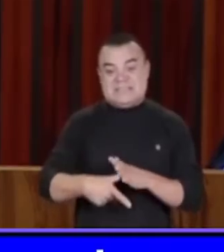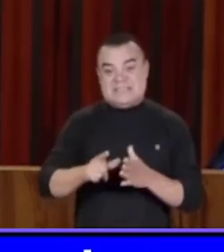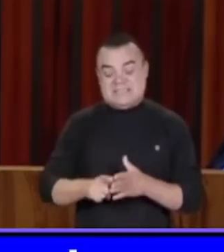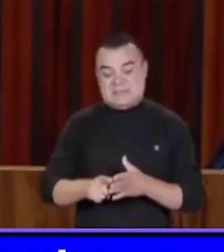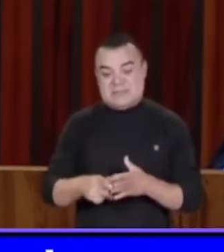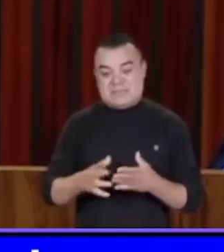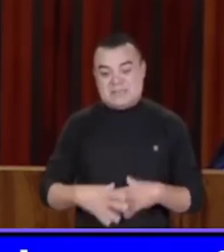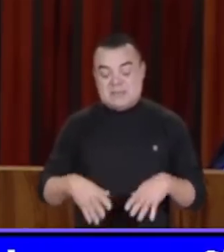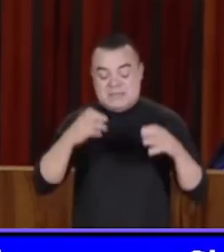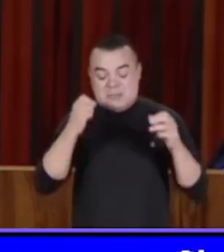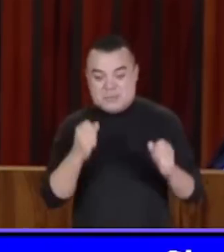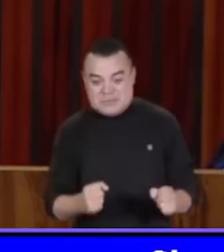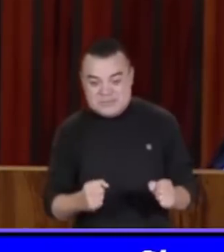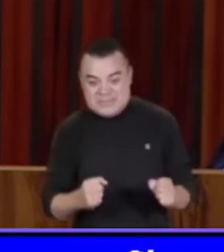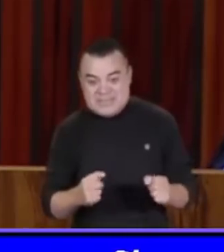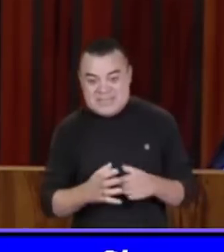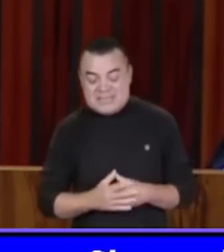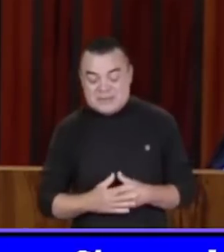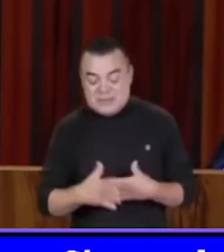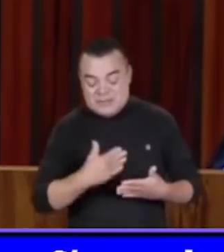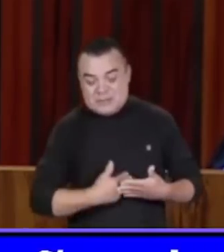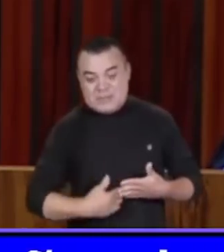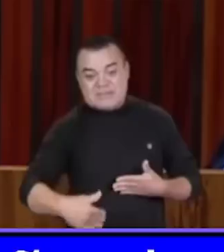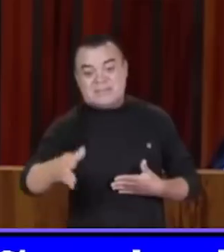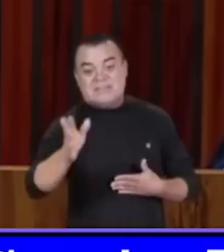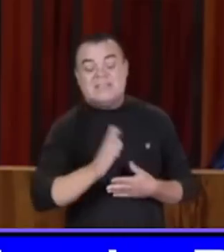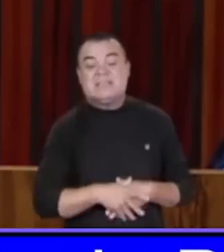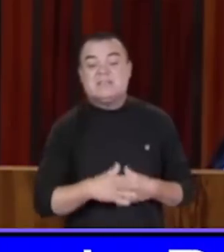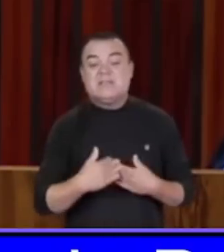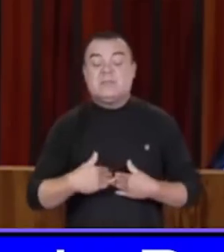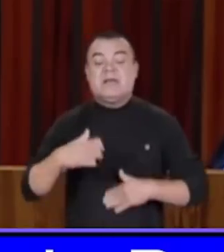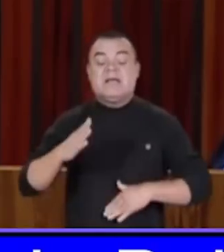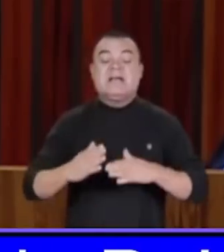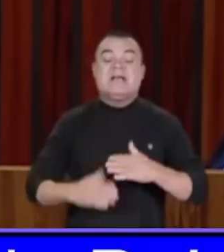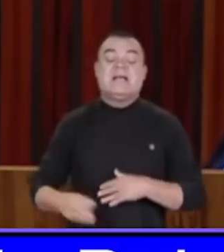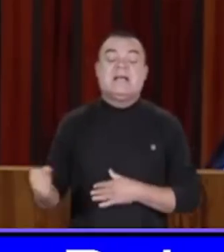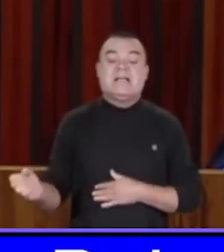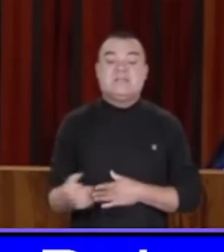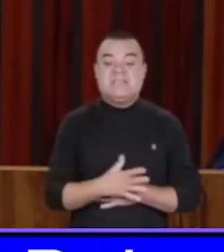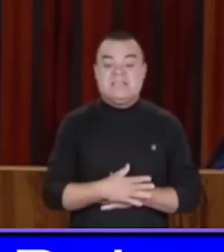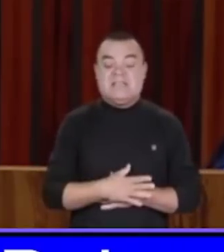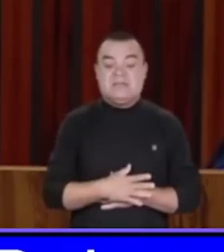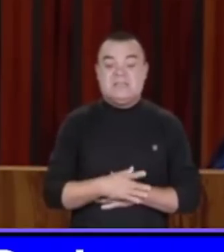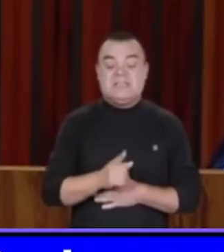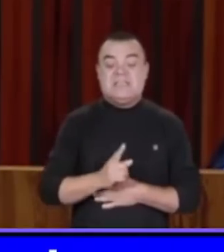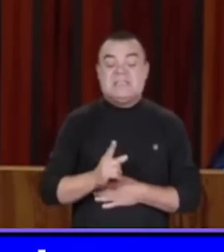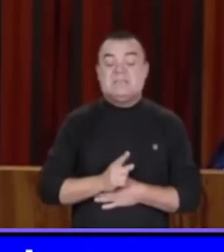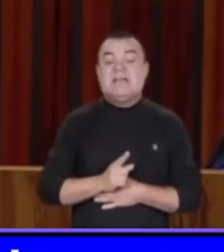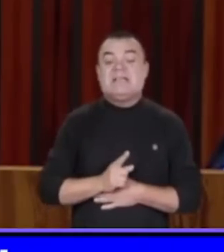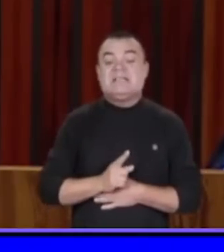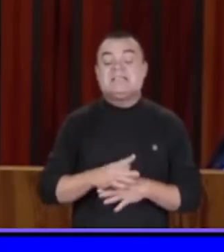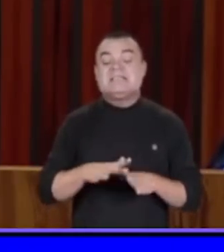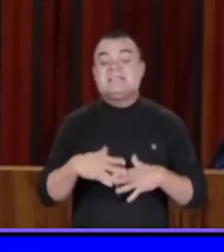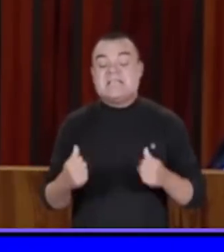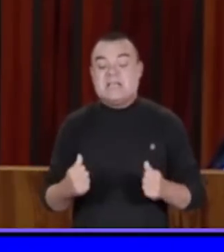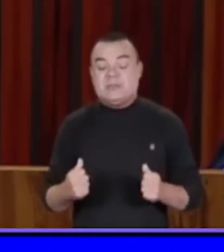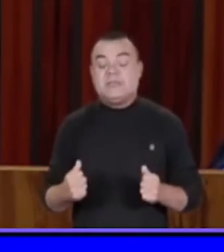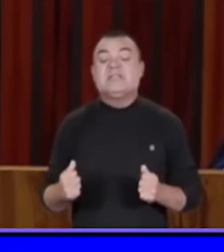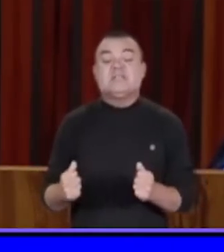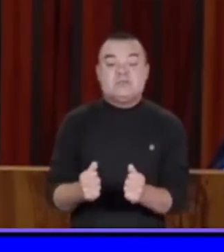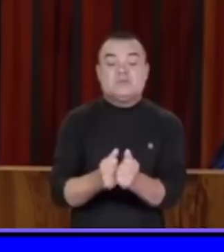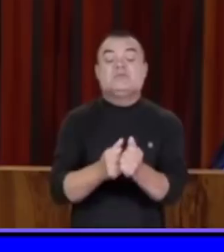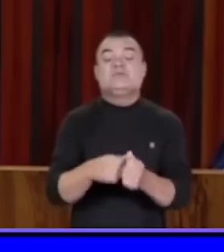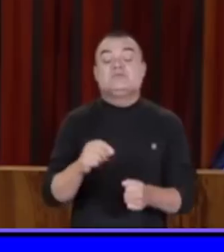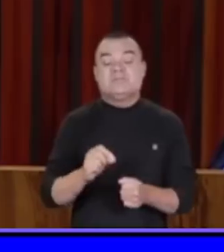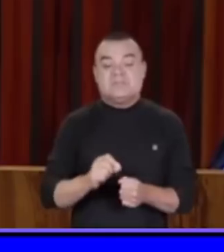da potencialidade, passam adiante ao campo da atualidade, sem se desgrudarem do fato base que